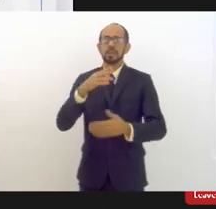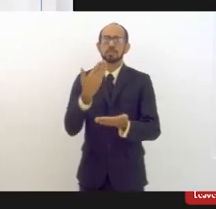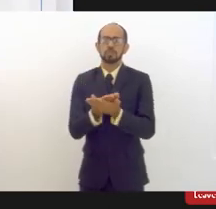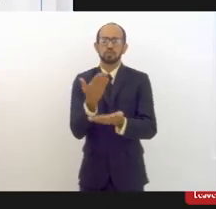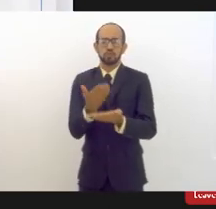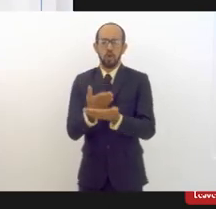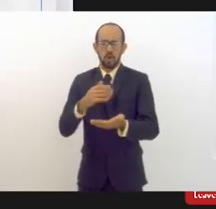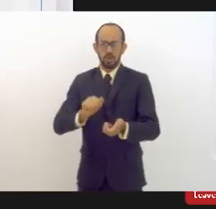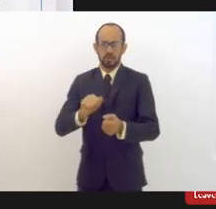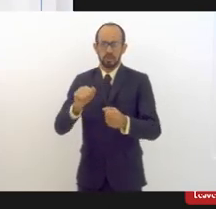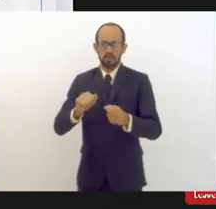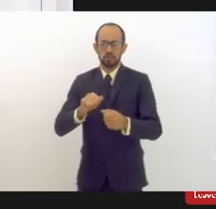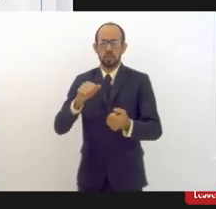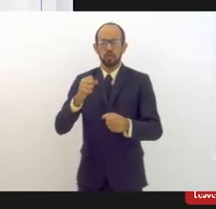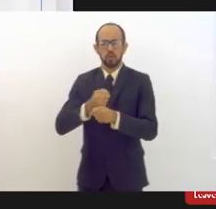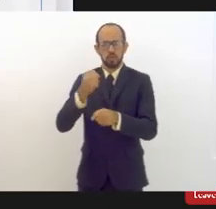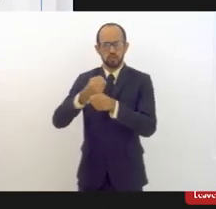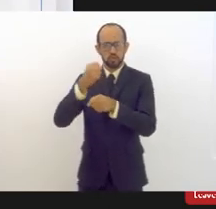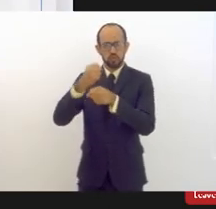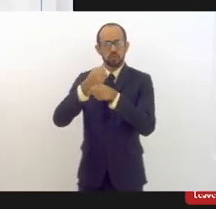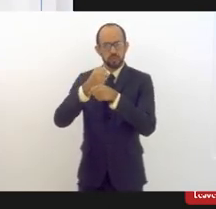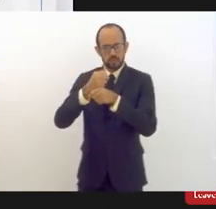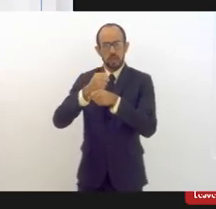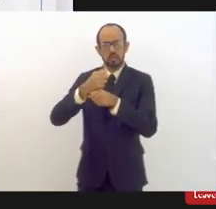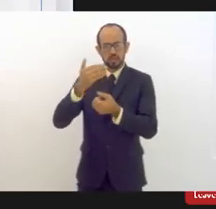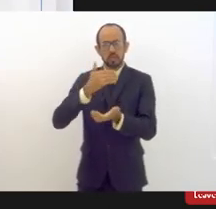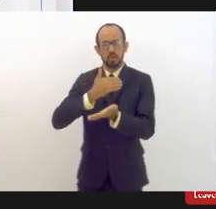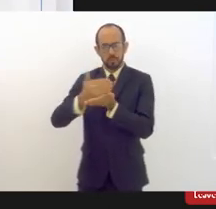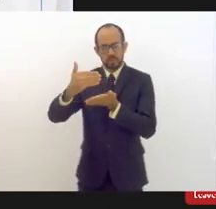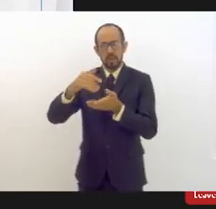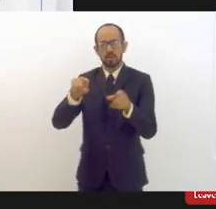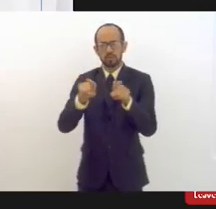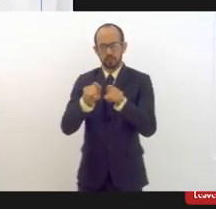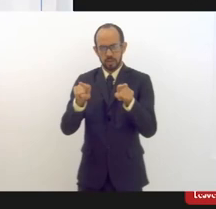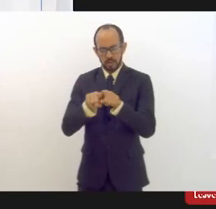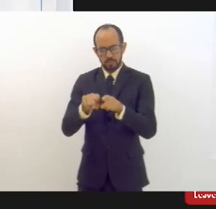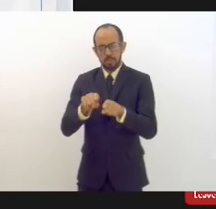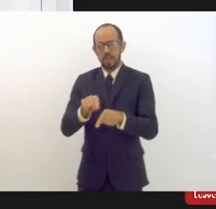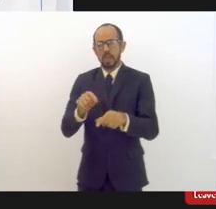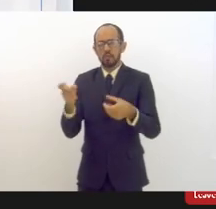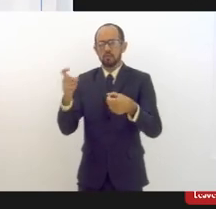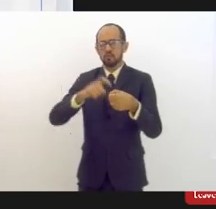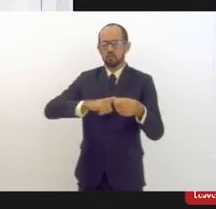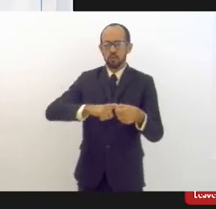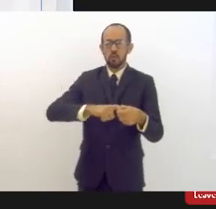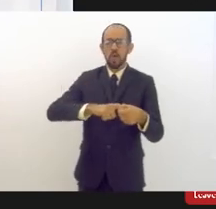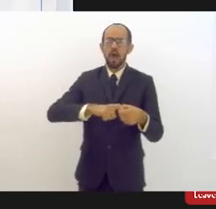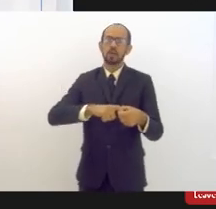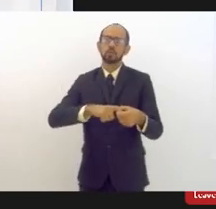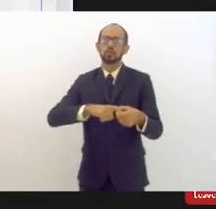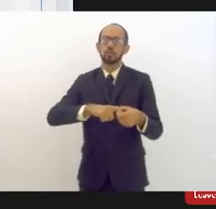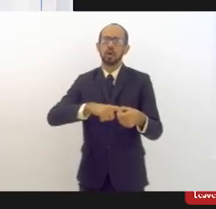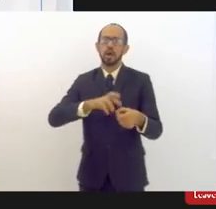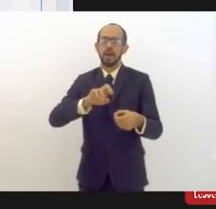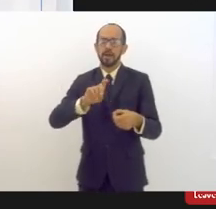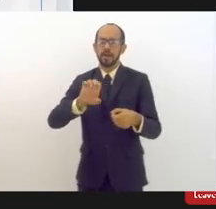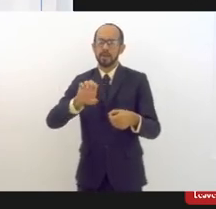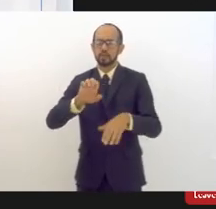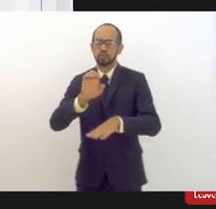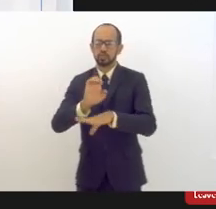foram criadas e iniciaram a atuação vinculadas à rede estadual esse ano.